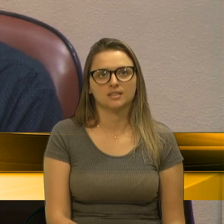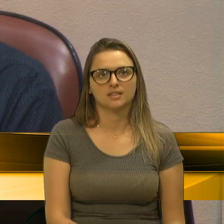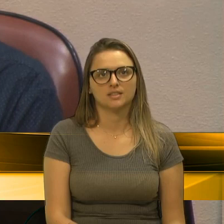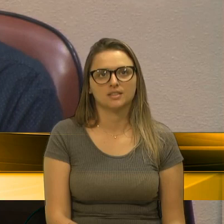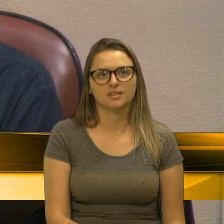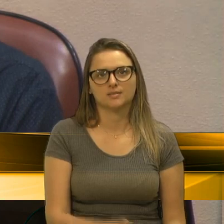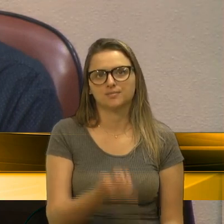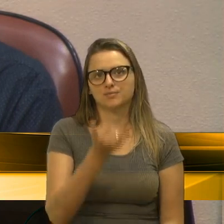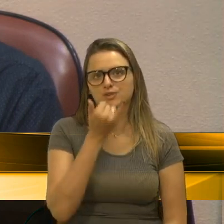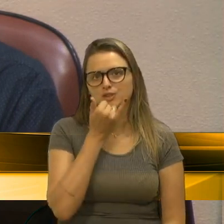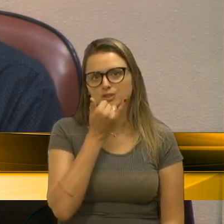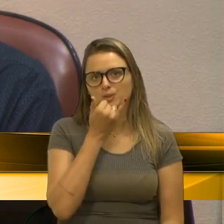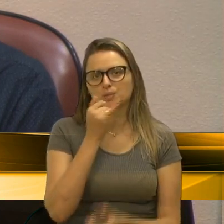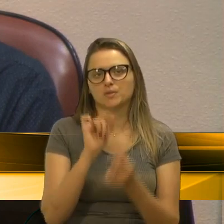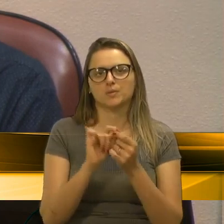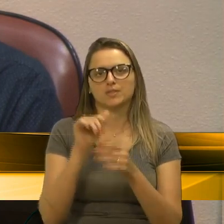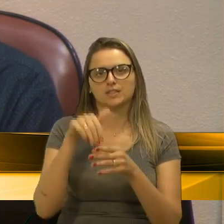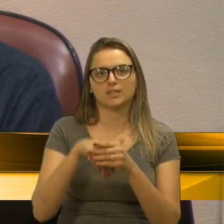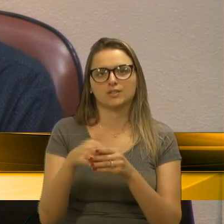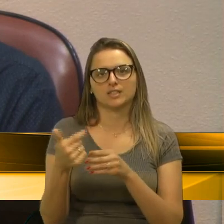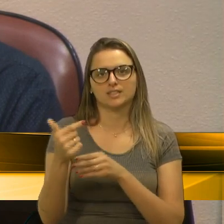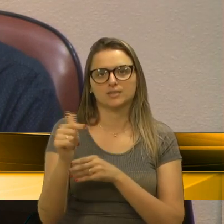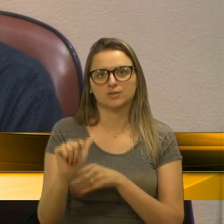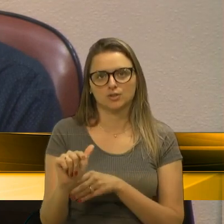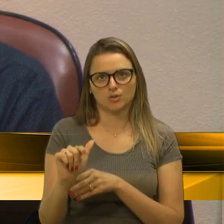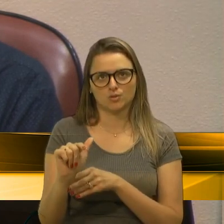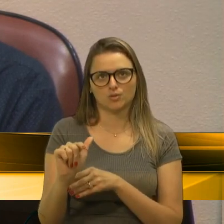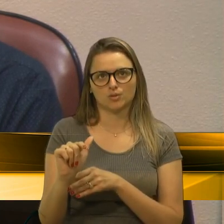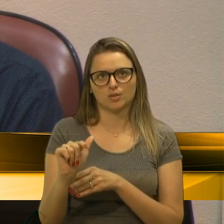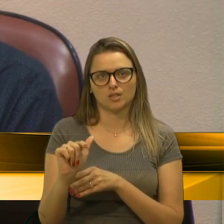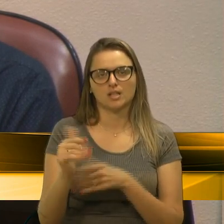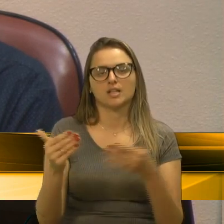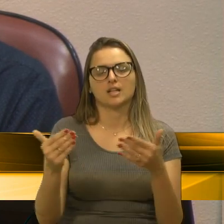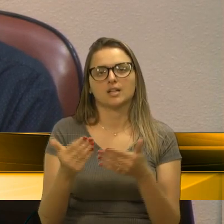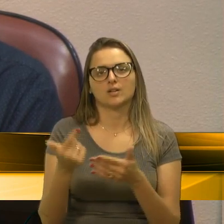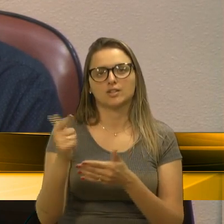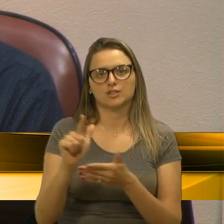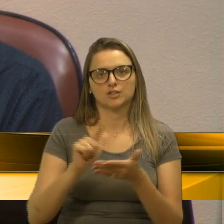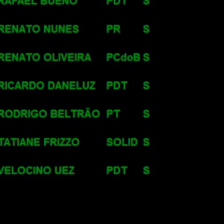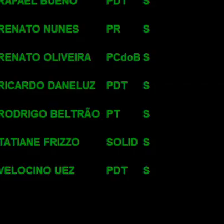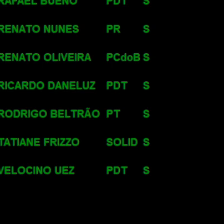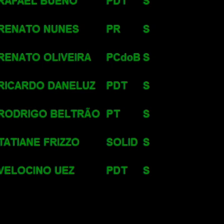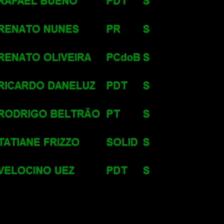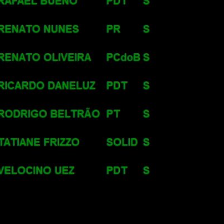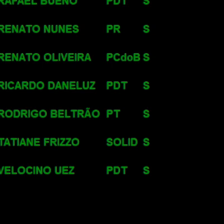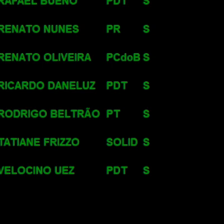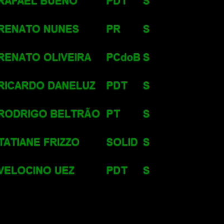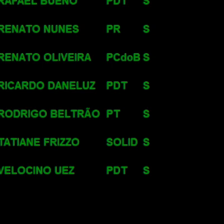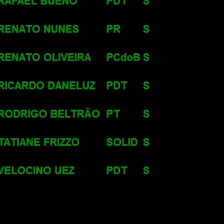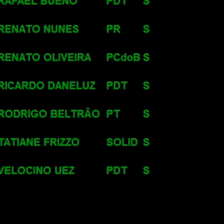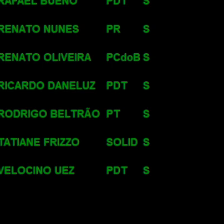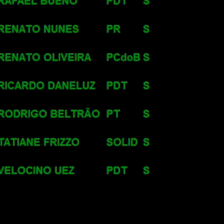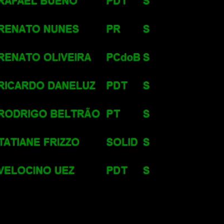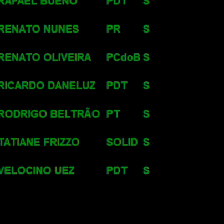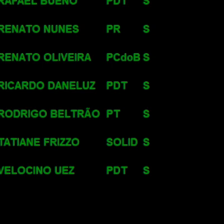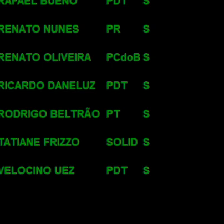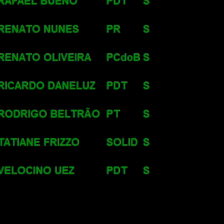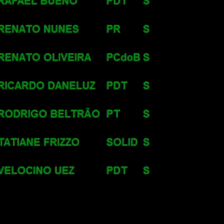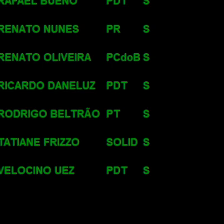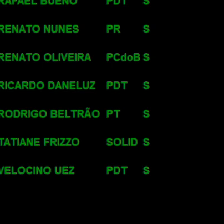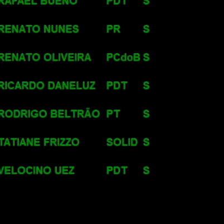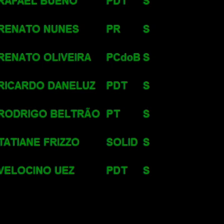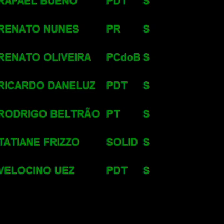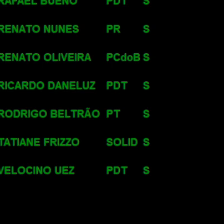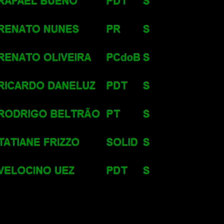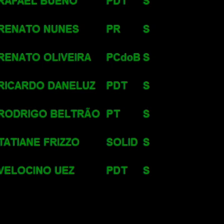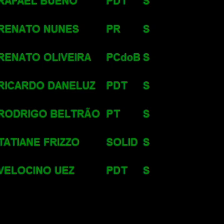Então, novamente, vamos retroceder e passamos novamente a votação. Solicito aos vereadores